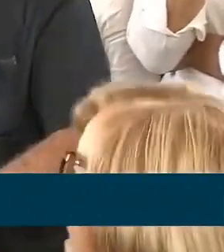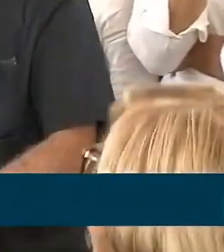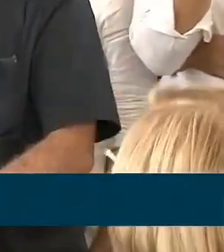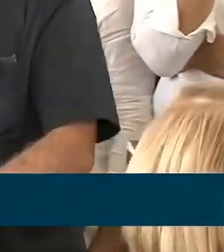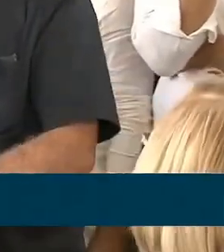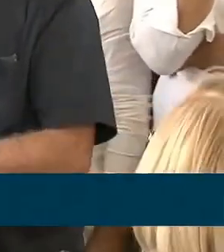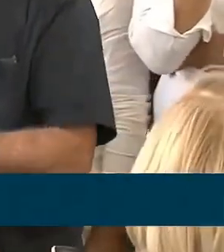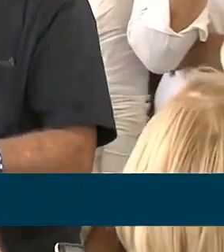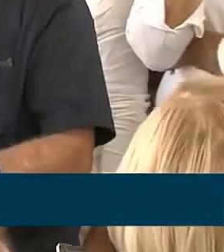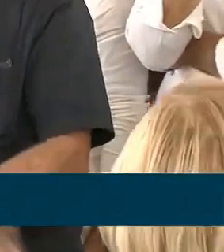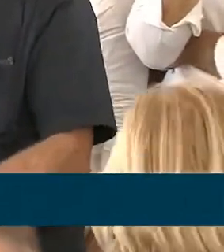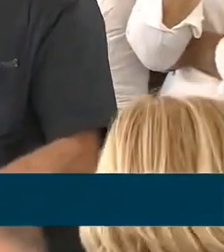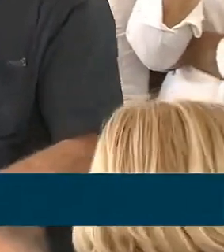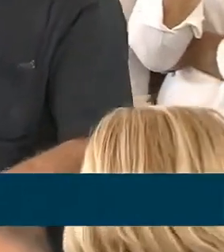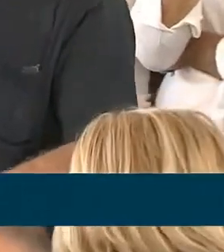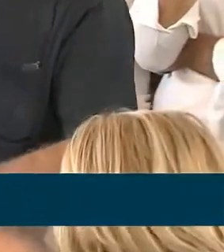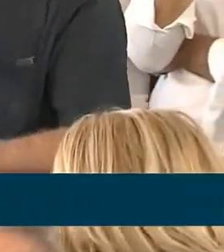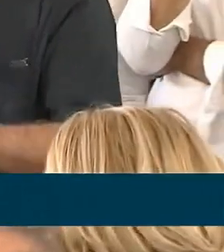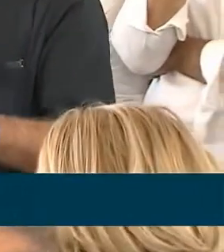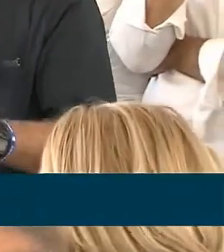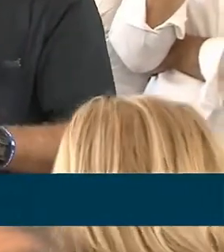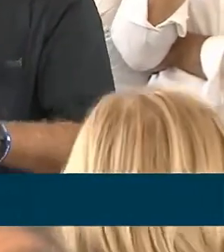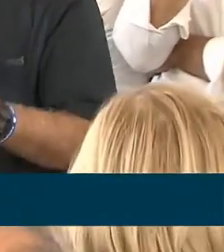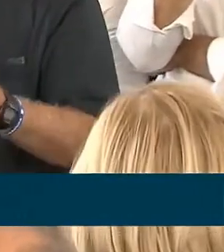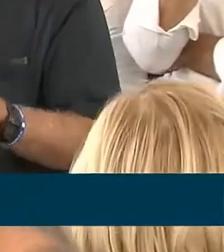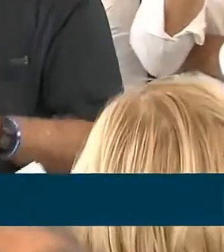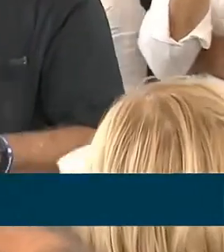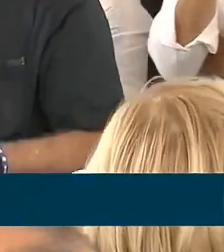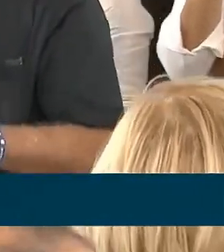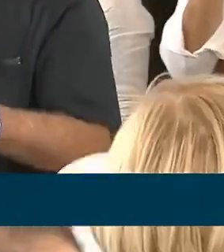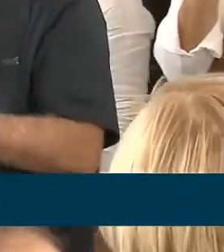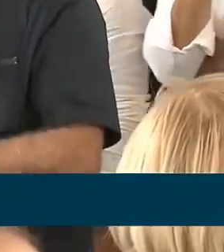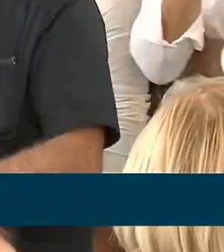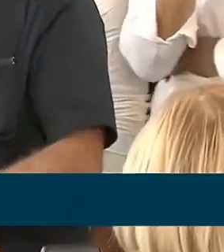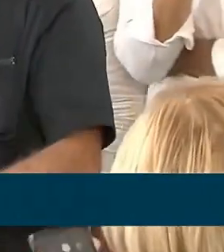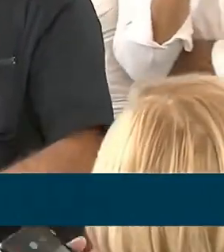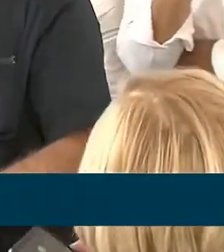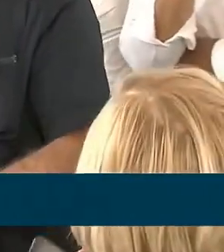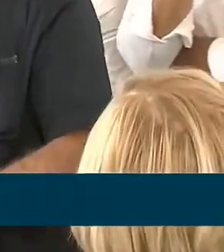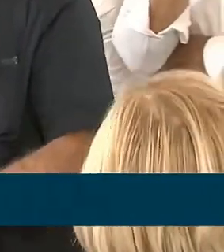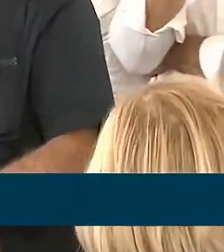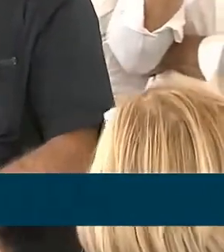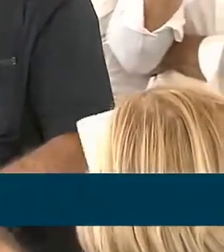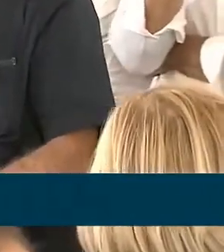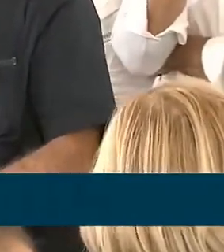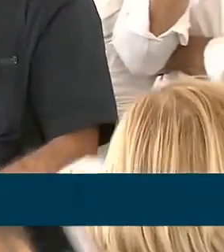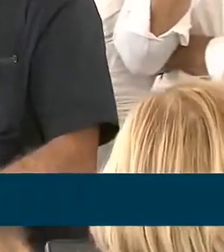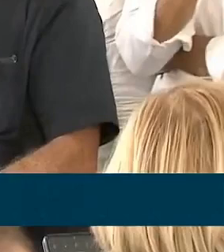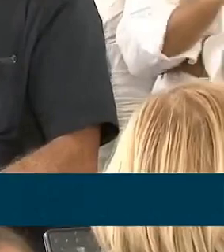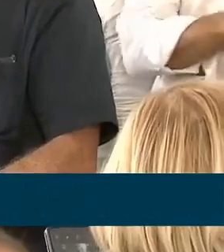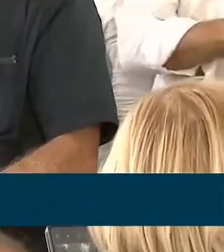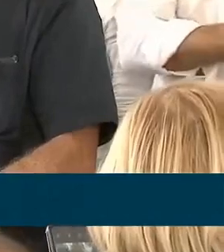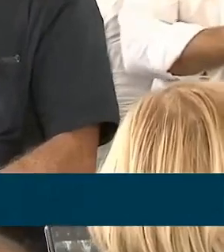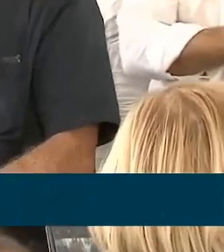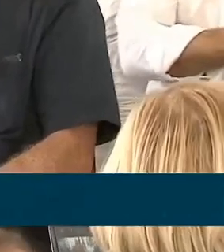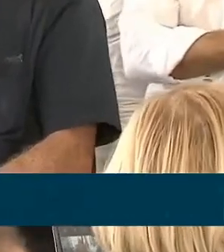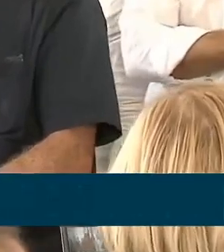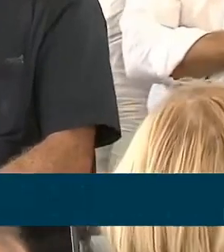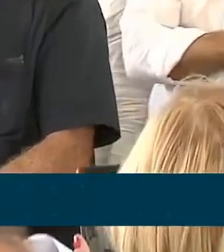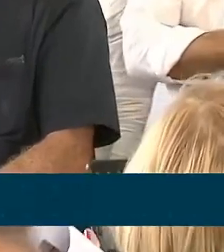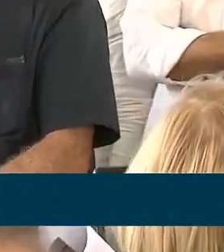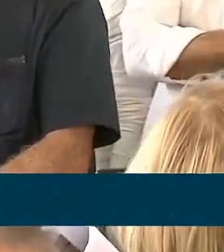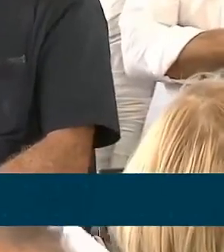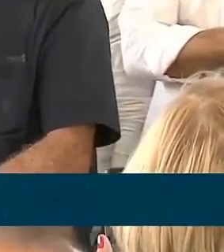chegou, nós praticamente nos entendemos, né? Estávamos perfeitamente afinados com o que deveria ser feito